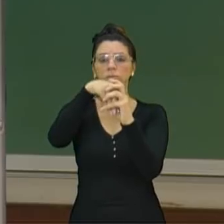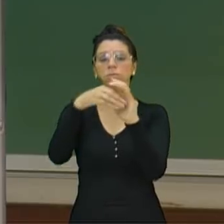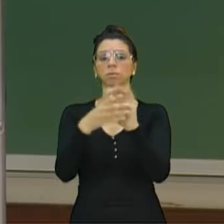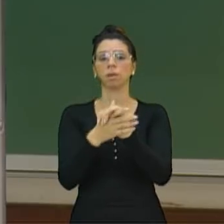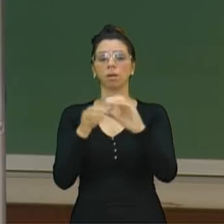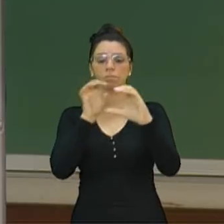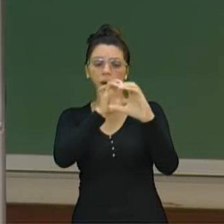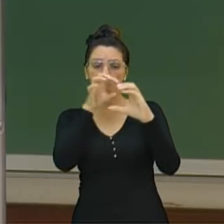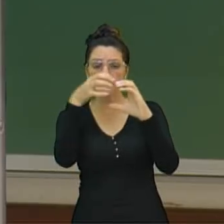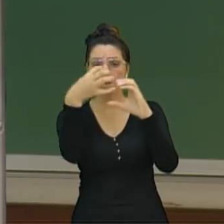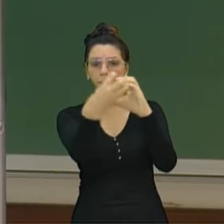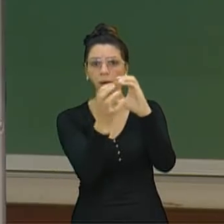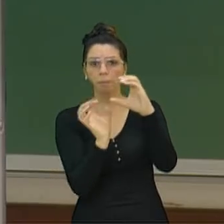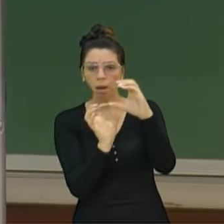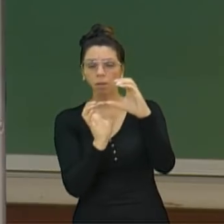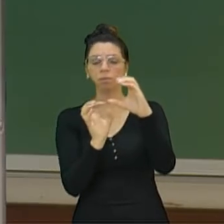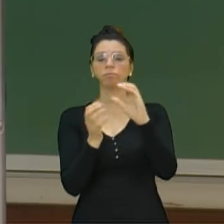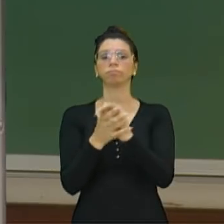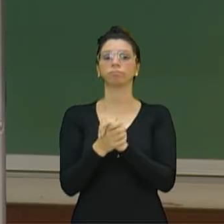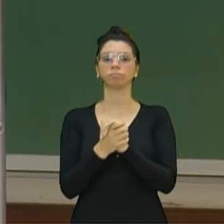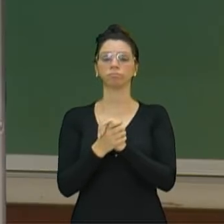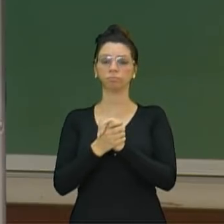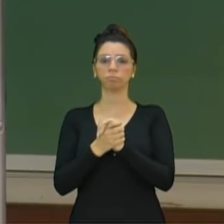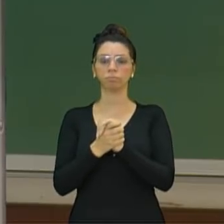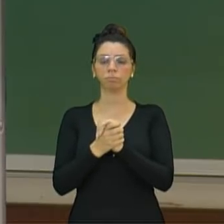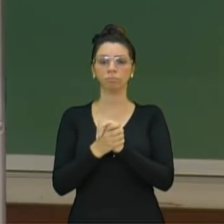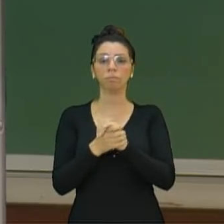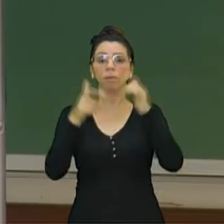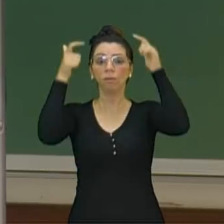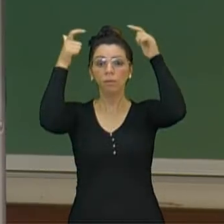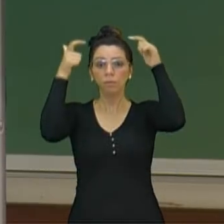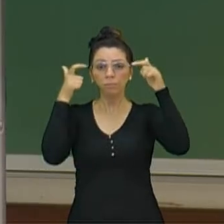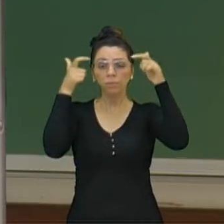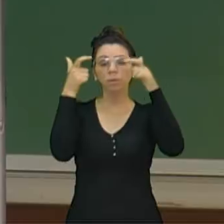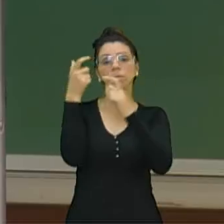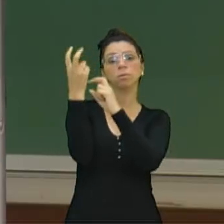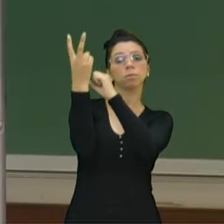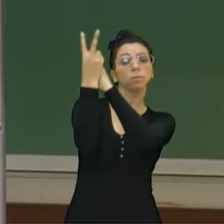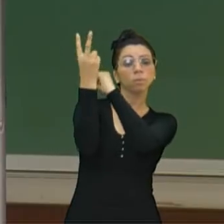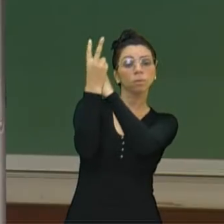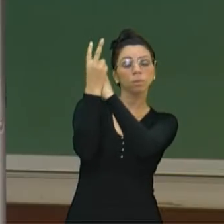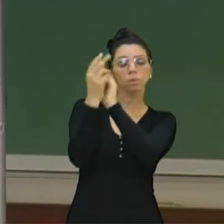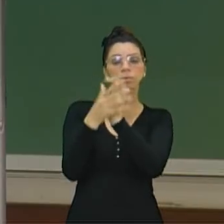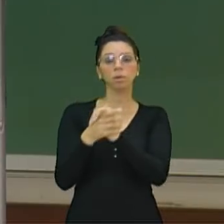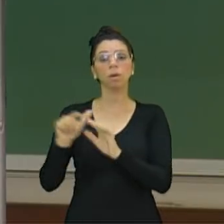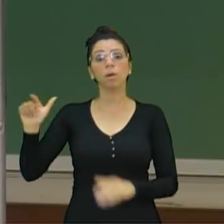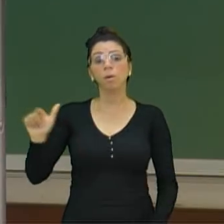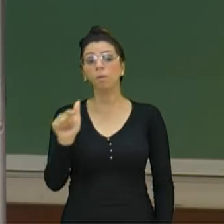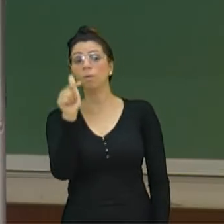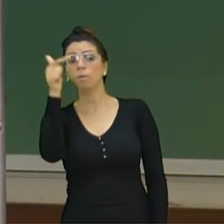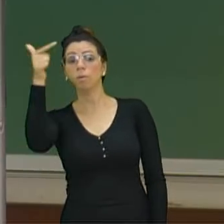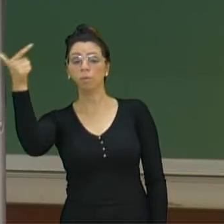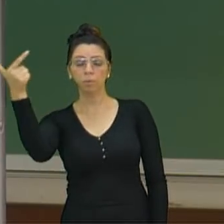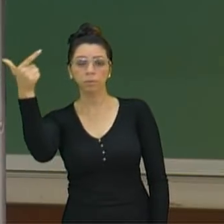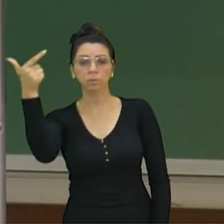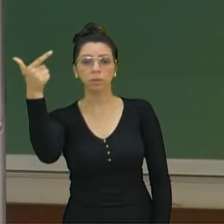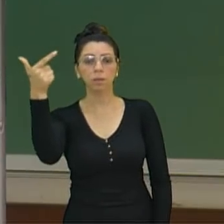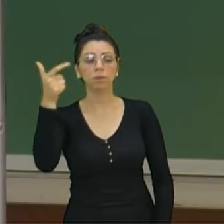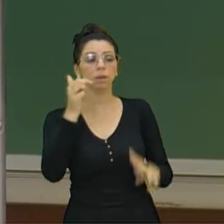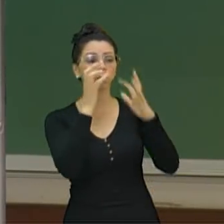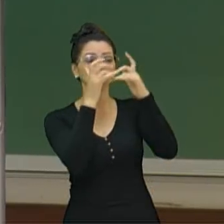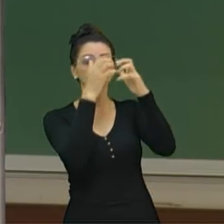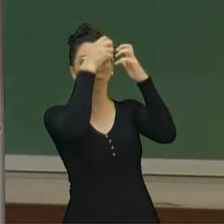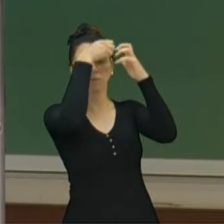e tronco encefálico. Aí, o capacete protege. Porém, tem uma outra parte do sistema nervoso